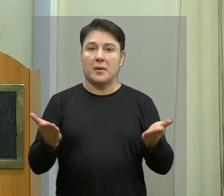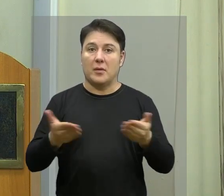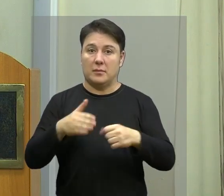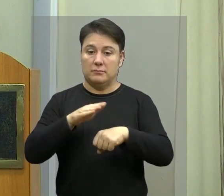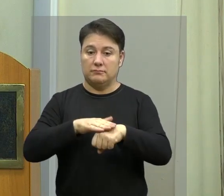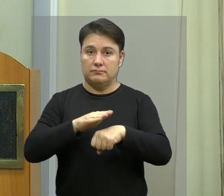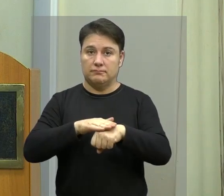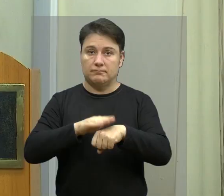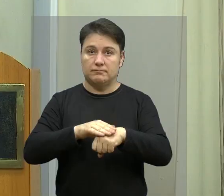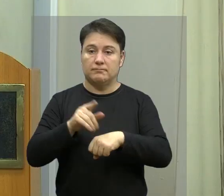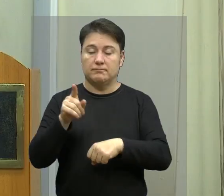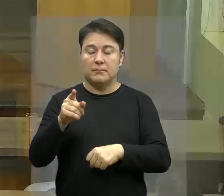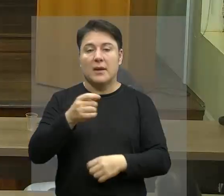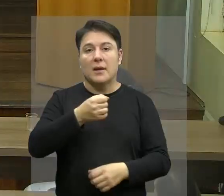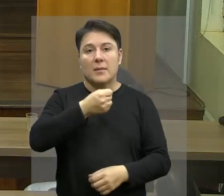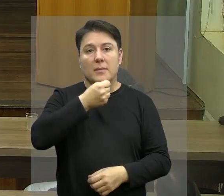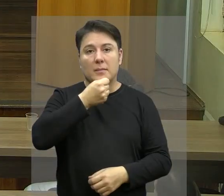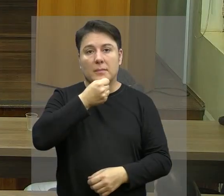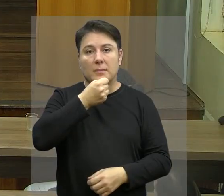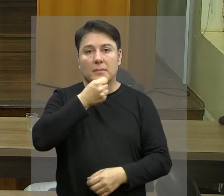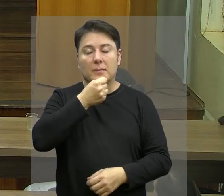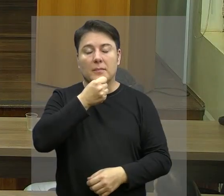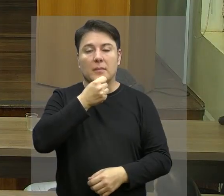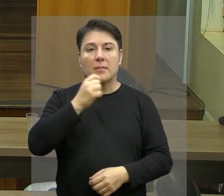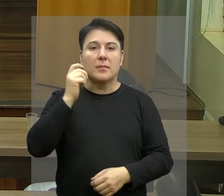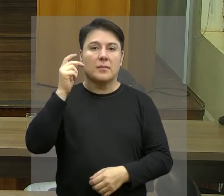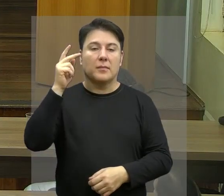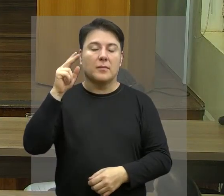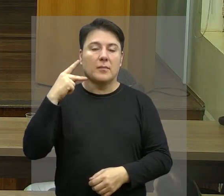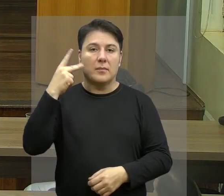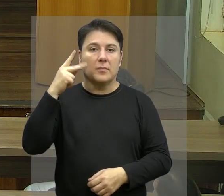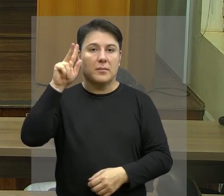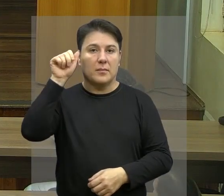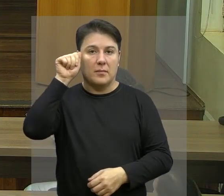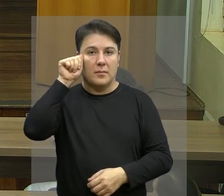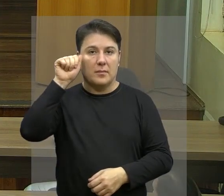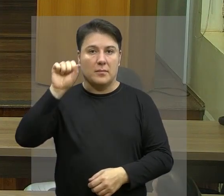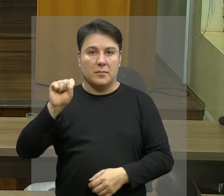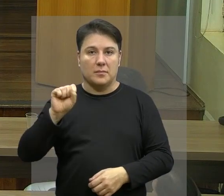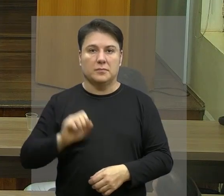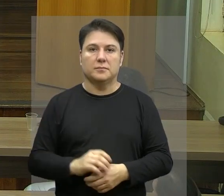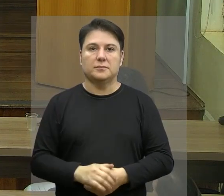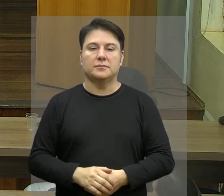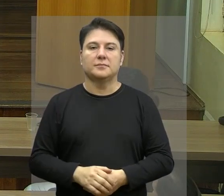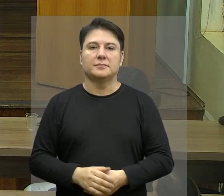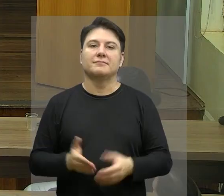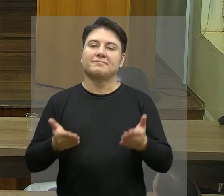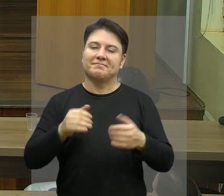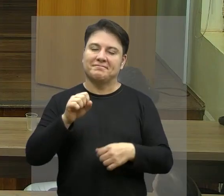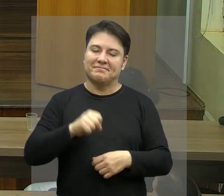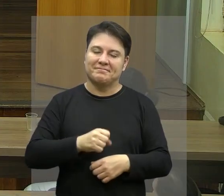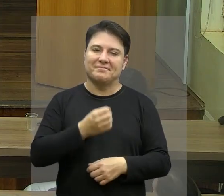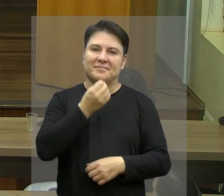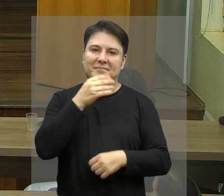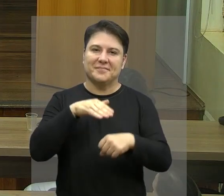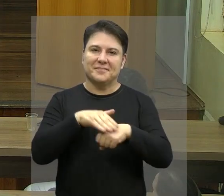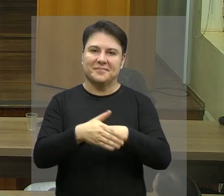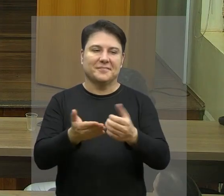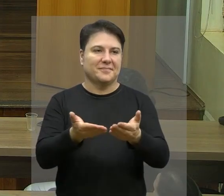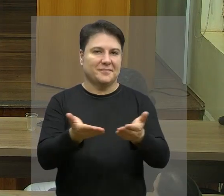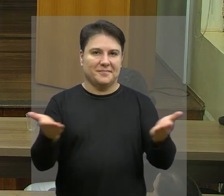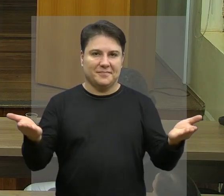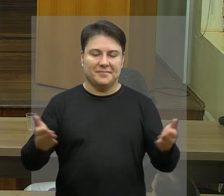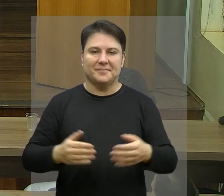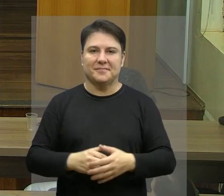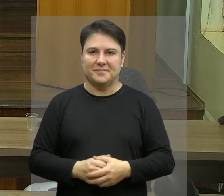esta audiência, com a palavra, o vereador Alcindo Sabino. Agora sim, boa noite a todas e